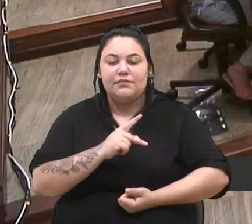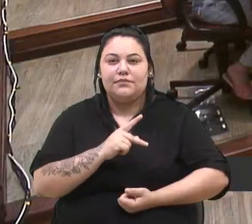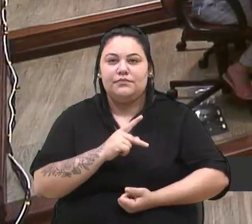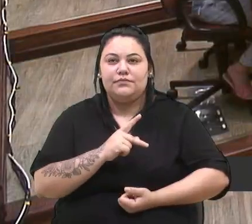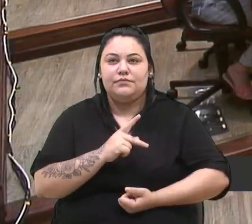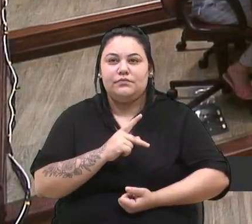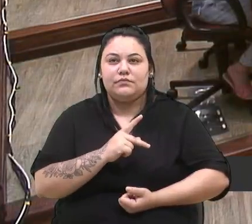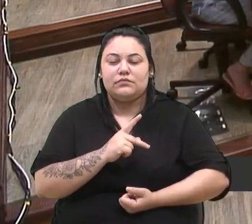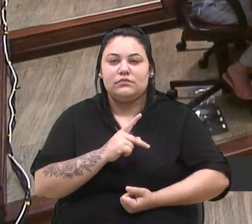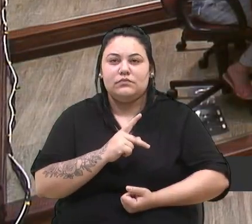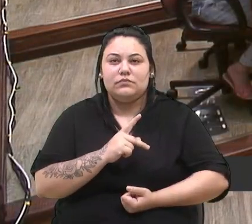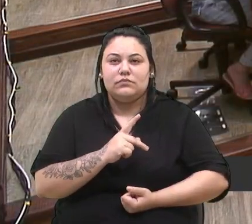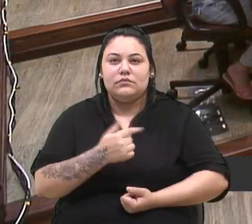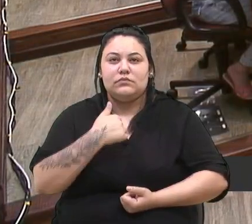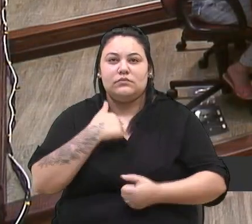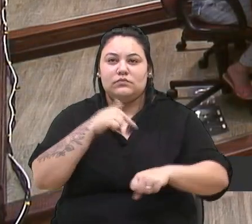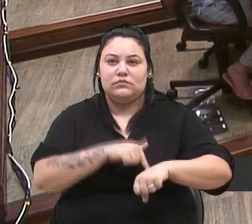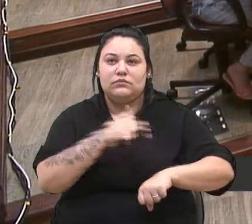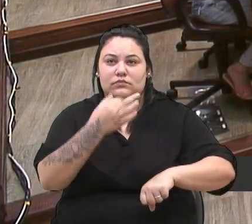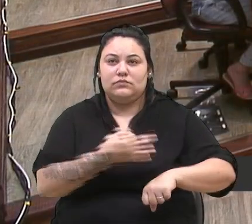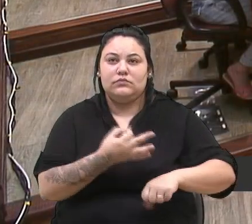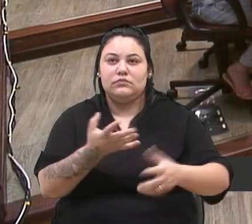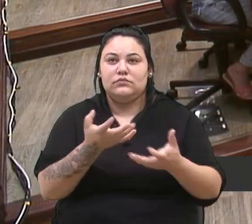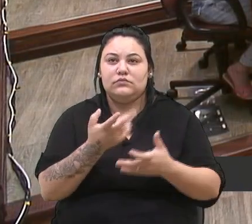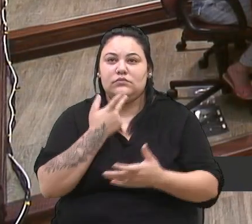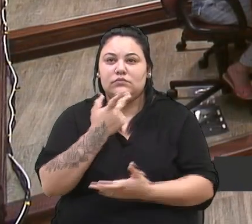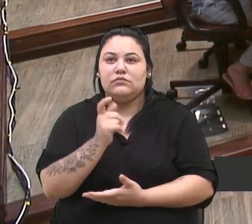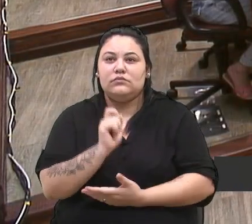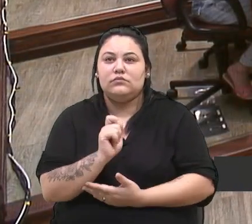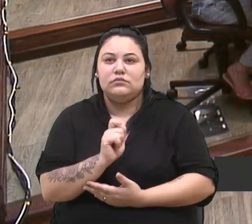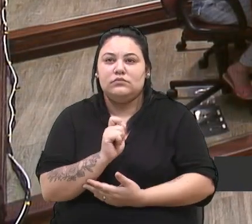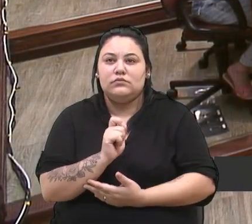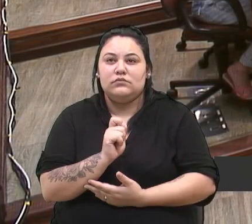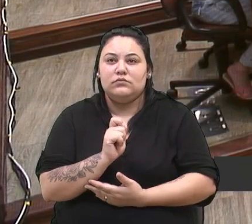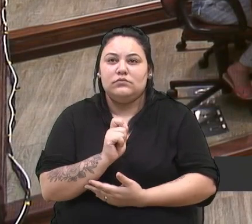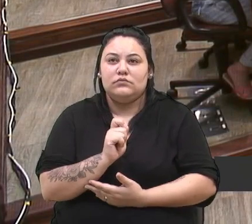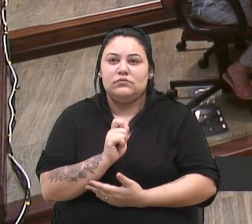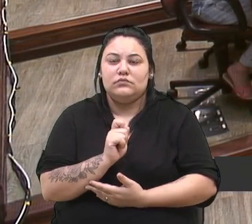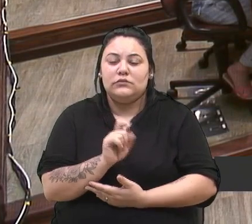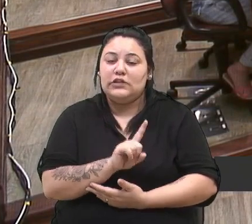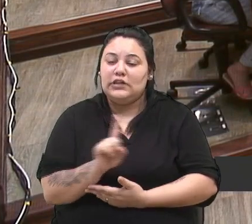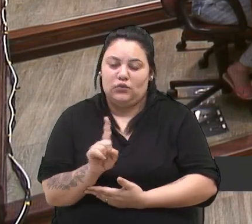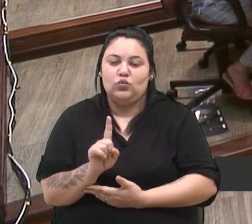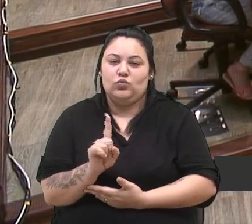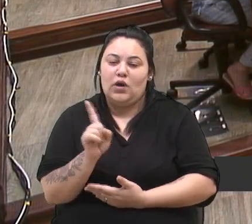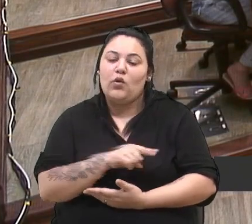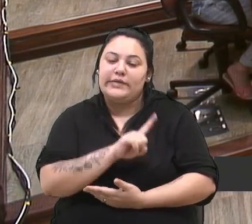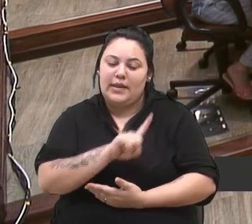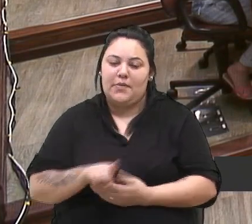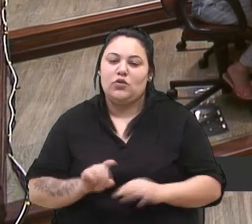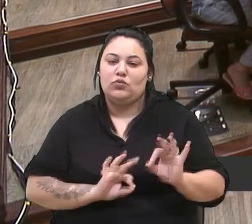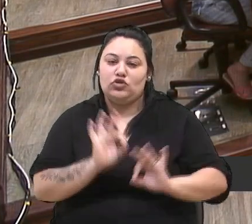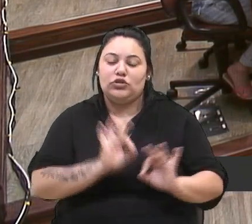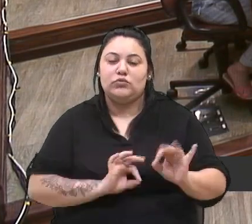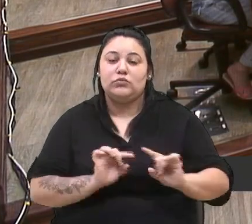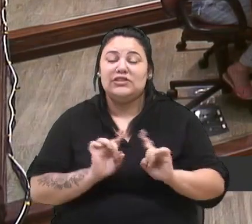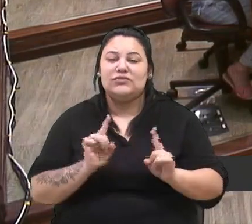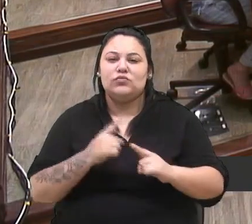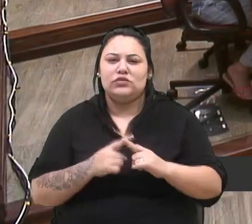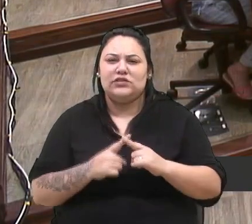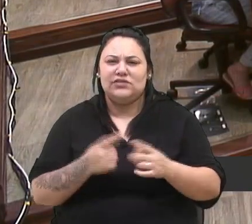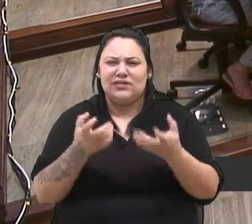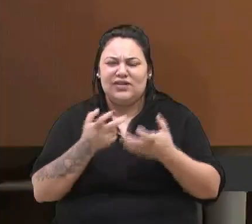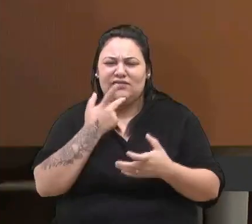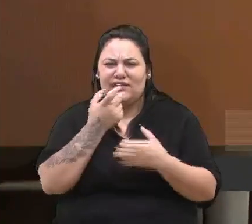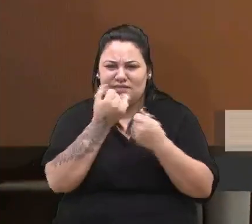Eu, no momento oportuno, quero dizer que eu votarei não ao veto. Mas por quê? Eu quero dizer assim, ó, nós